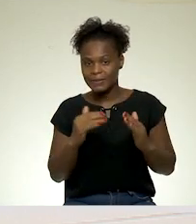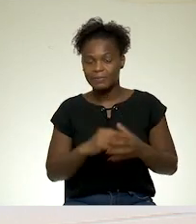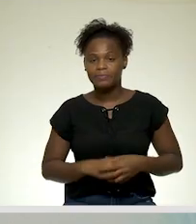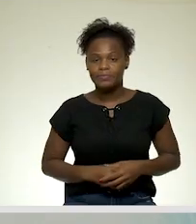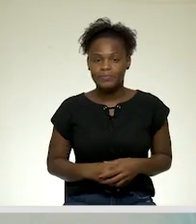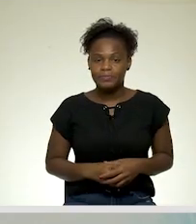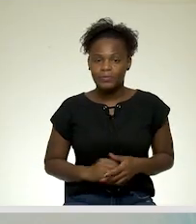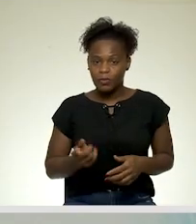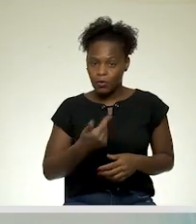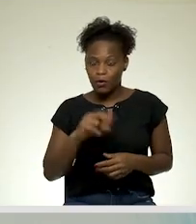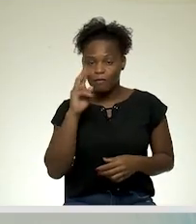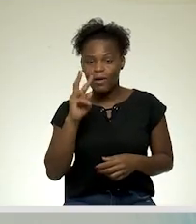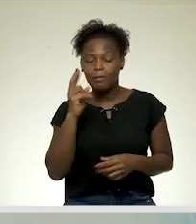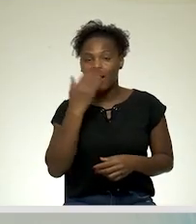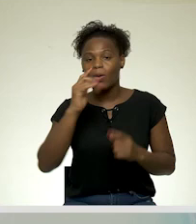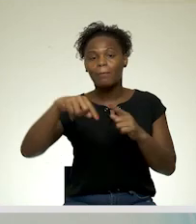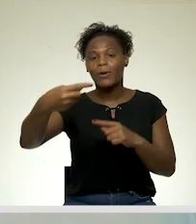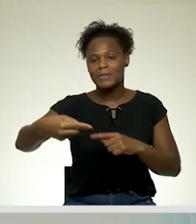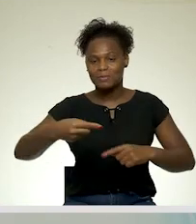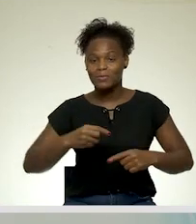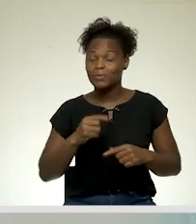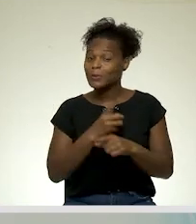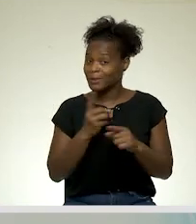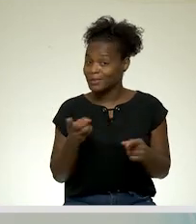Casa. Nós nos vemos na próxima aula,